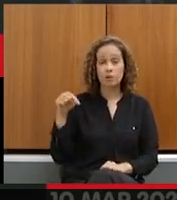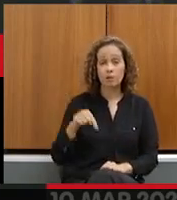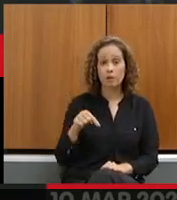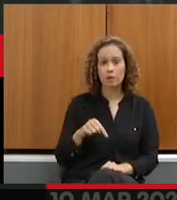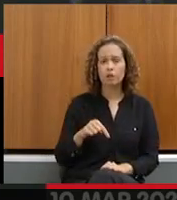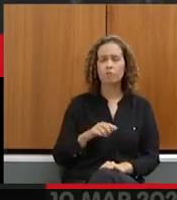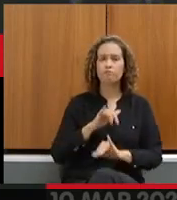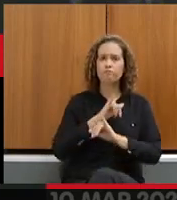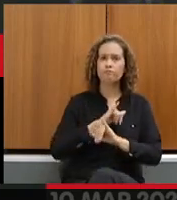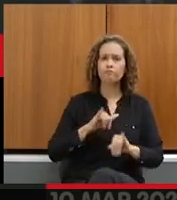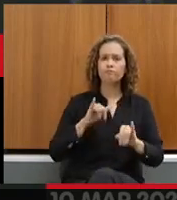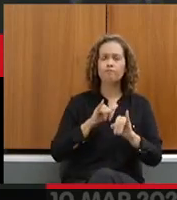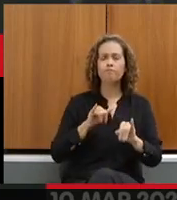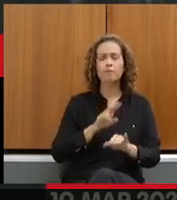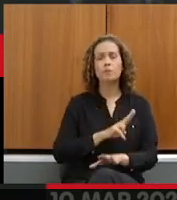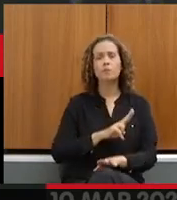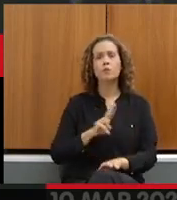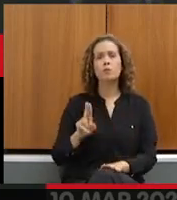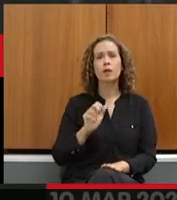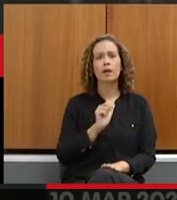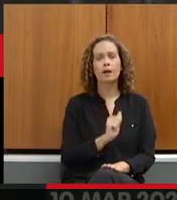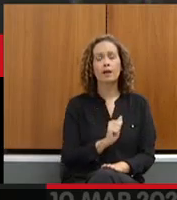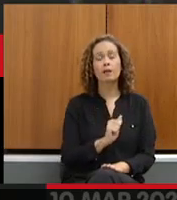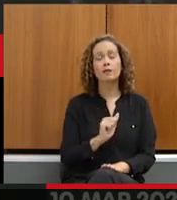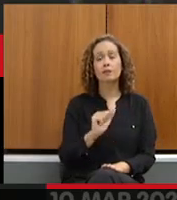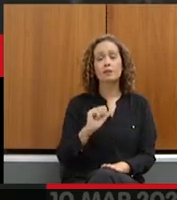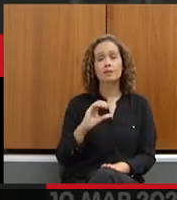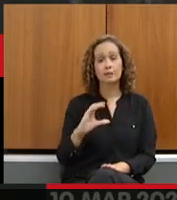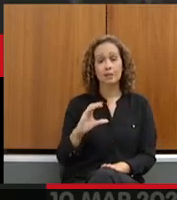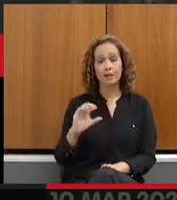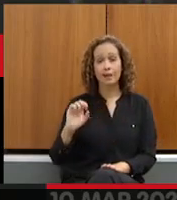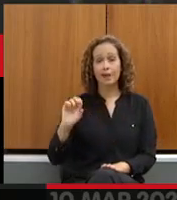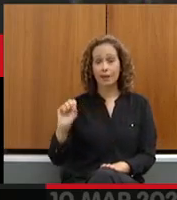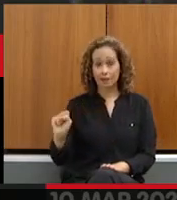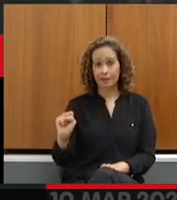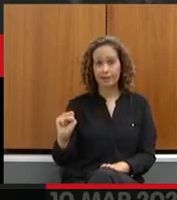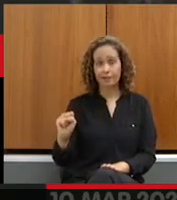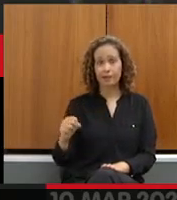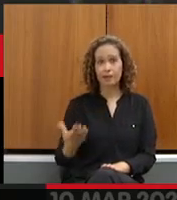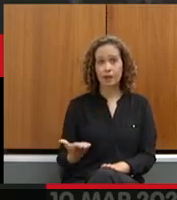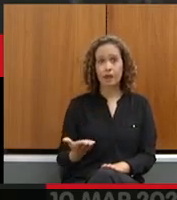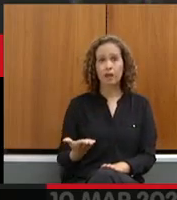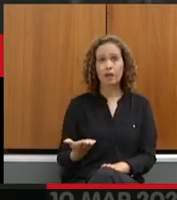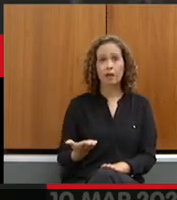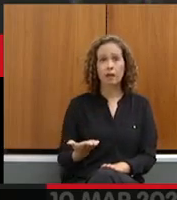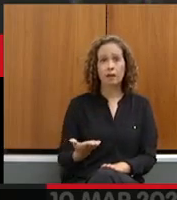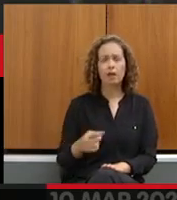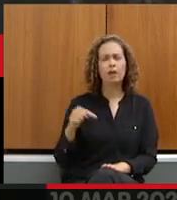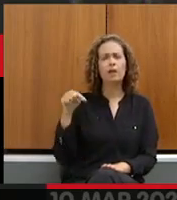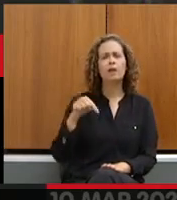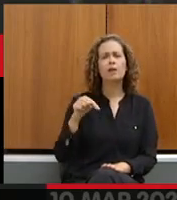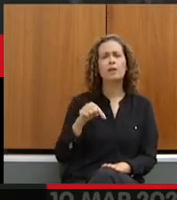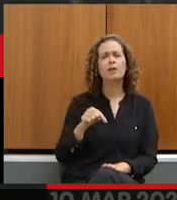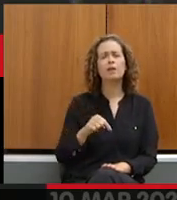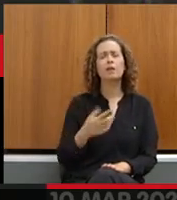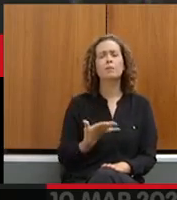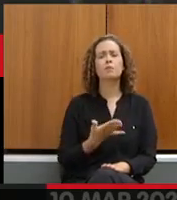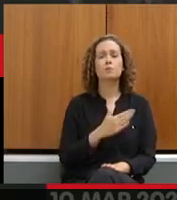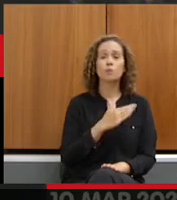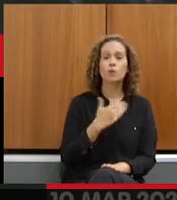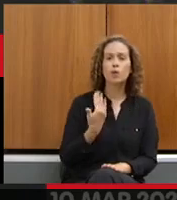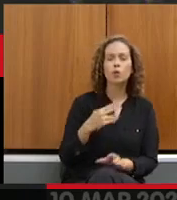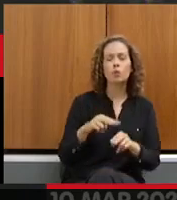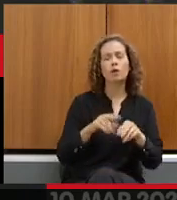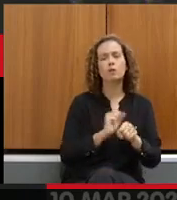de uma ACS a primeira CESPE vítima da covide em Belo Horizonte a